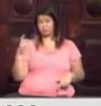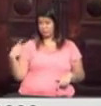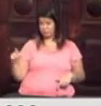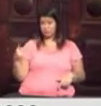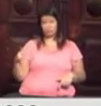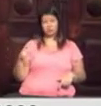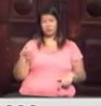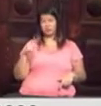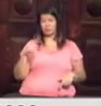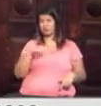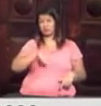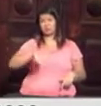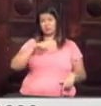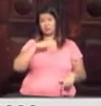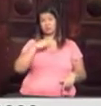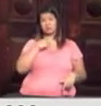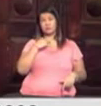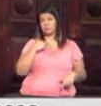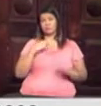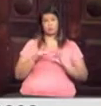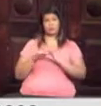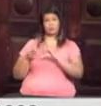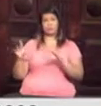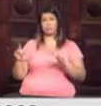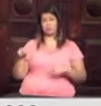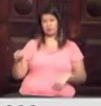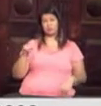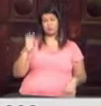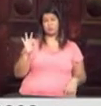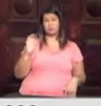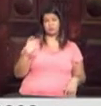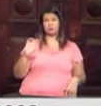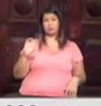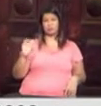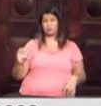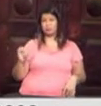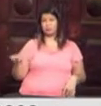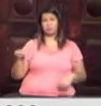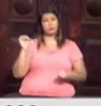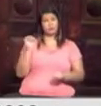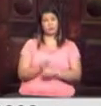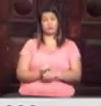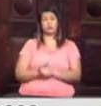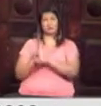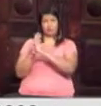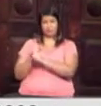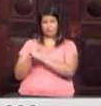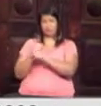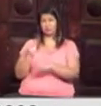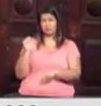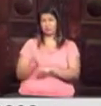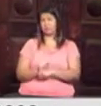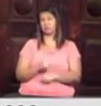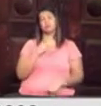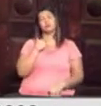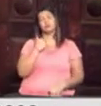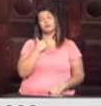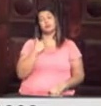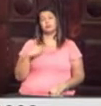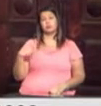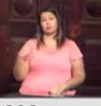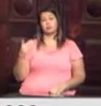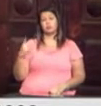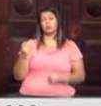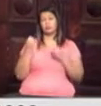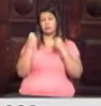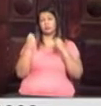podemos permitir que o TCE pare. É nossa responsabilidade. E uma possibilidade seria uma intervenção do Poder Executivo